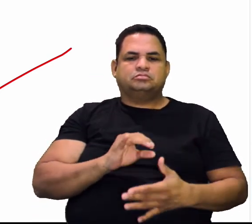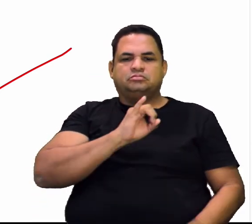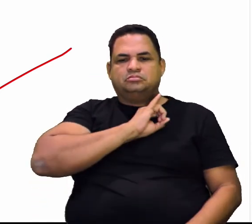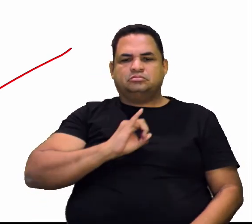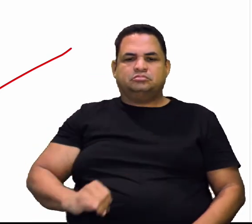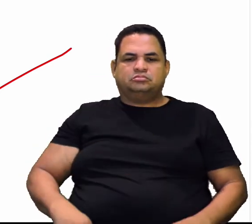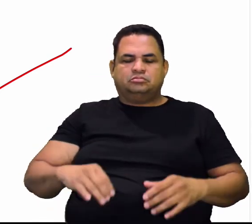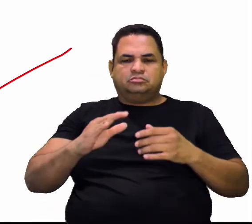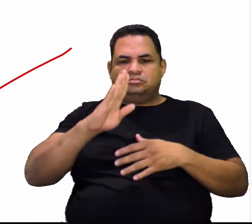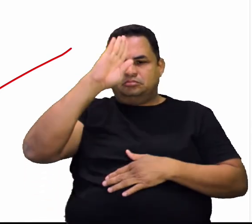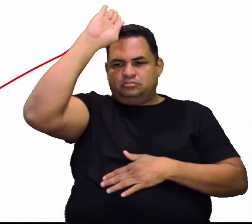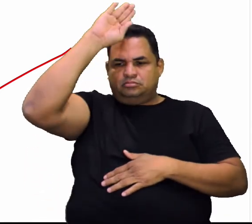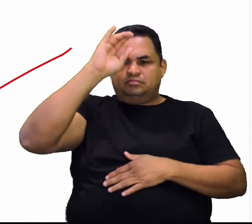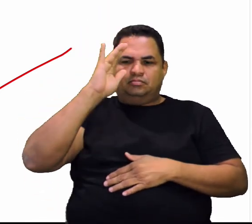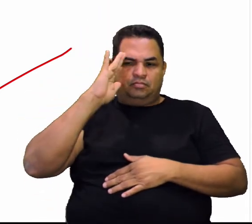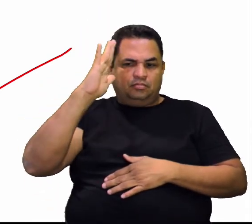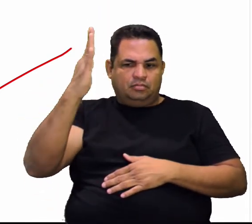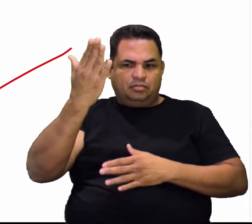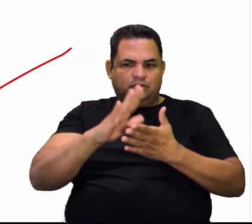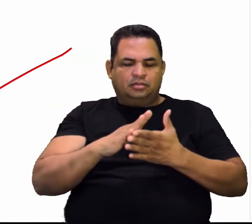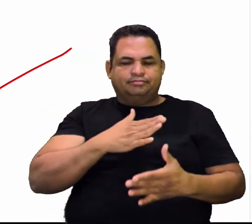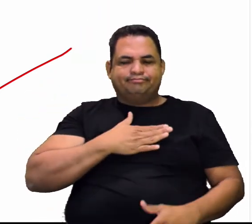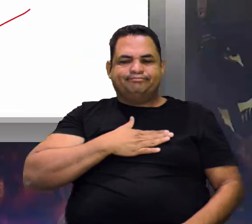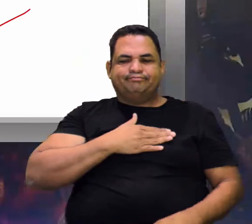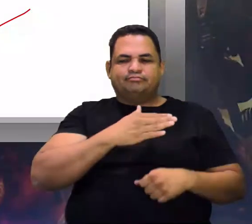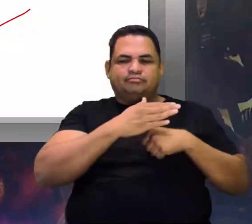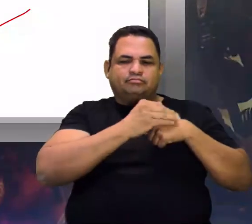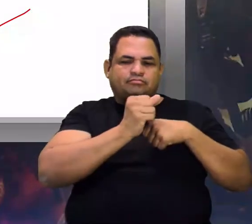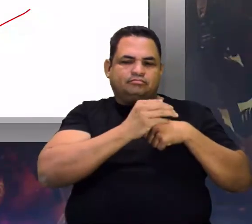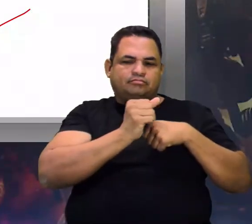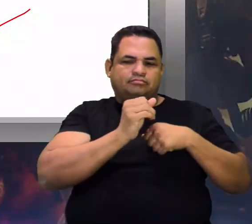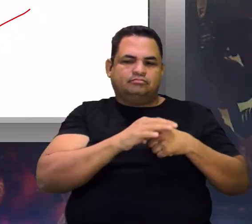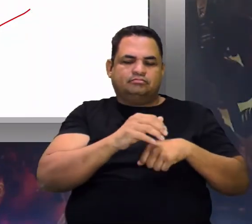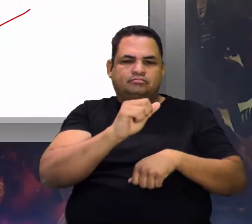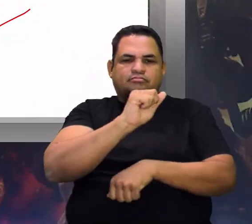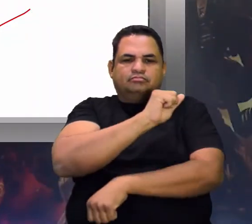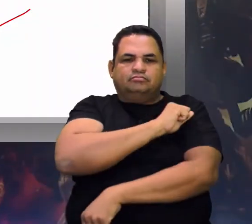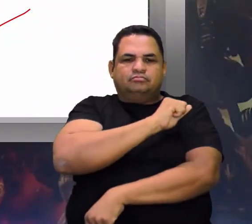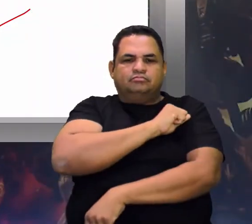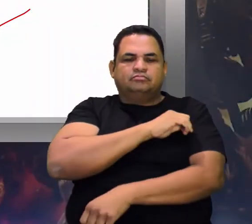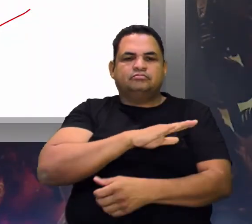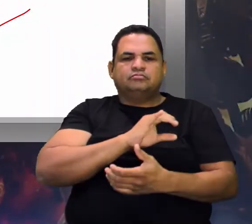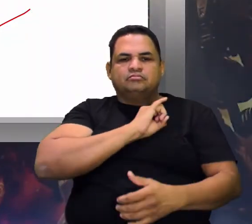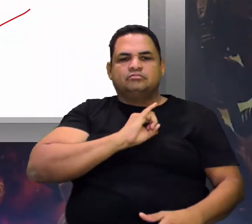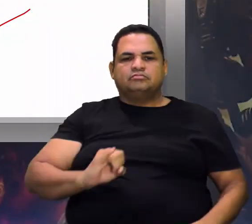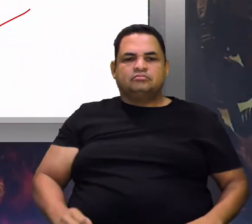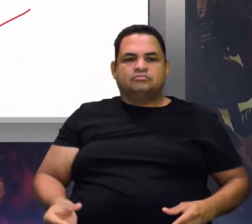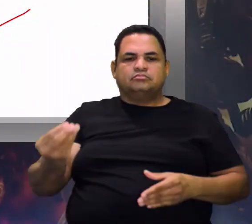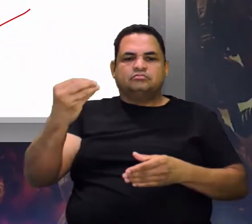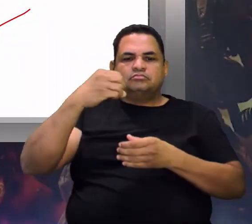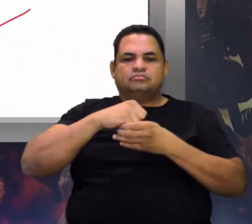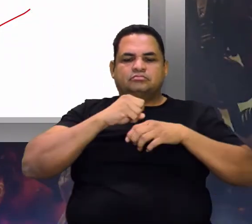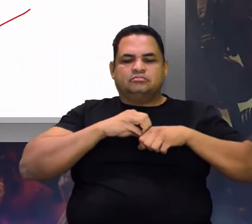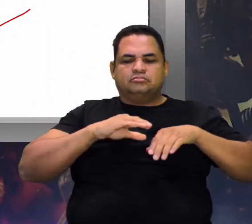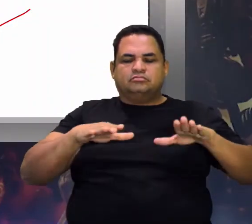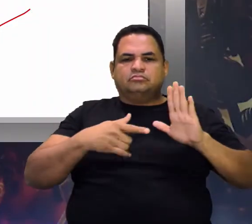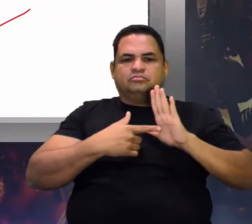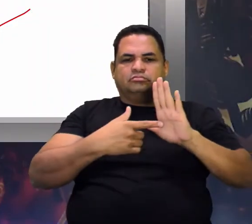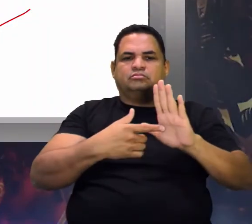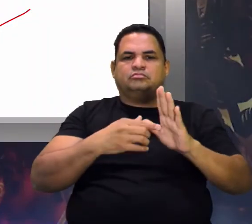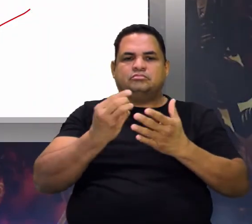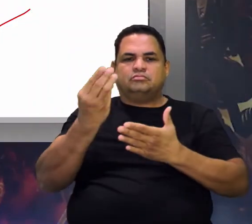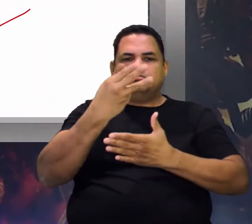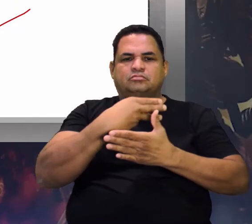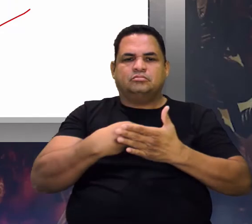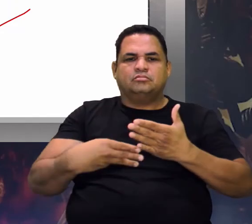Romano. Então, imagine vocês, meus queridos alunos, o Império dentro daquela vastidão que eu mostrei agora no mapa